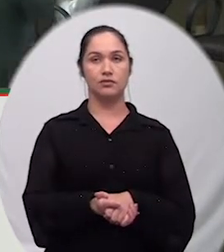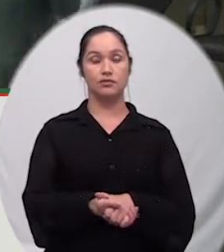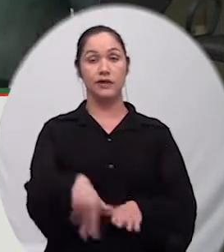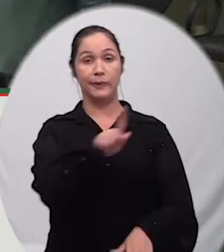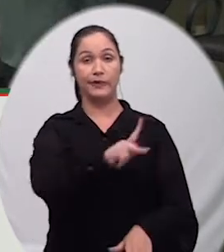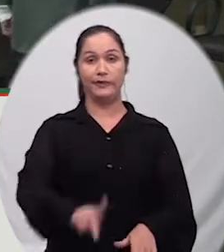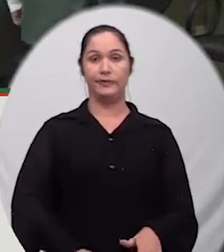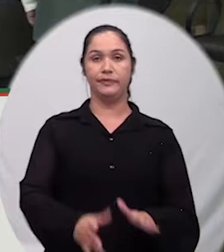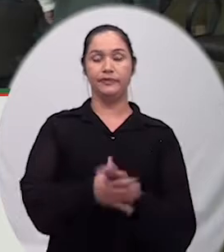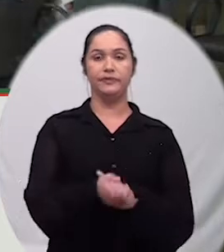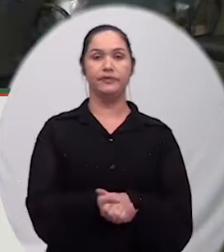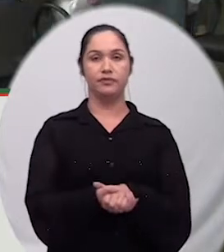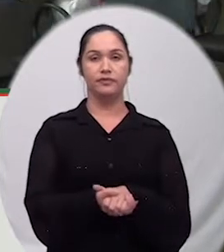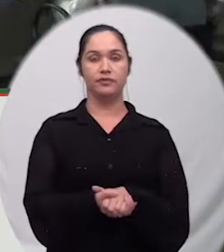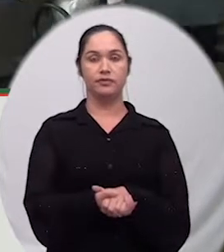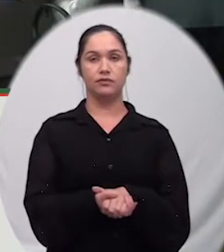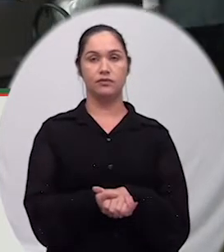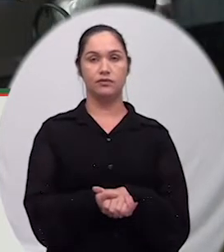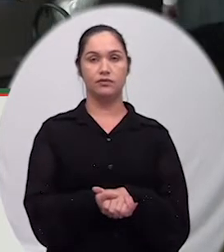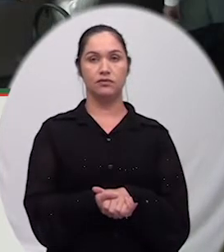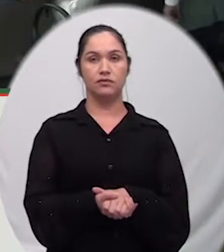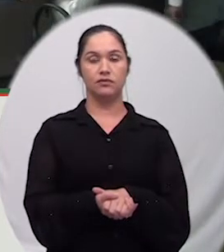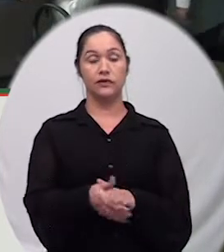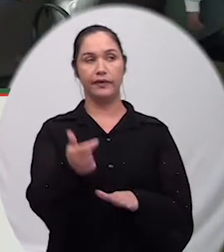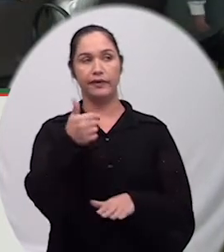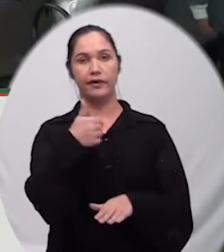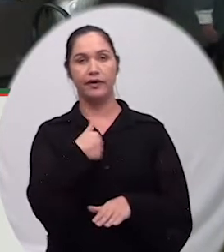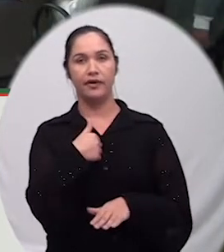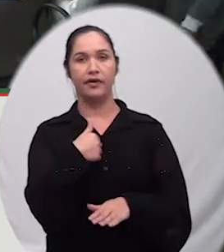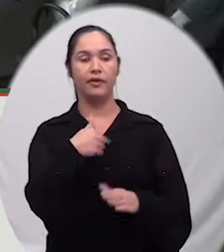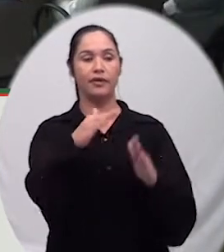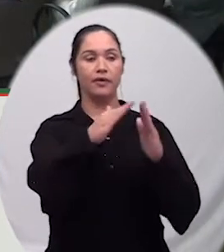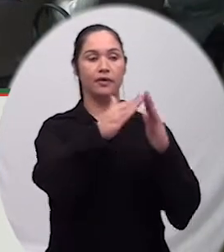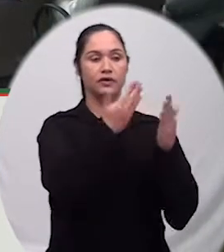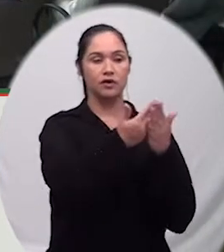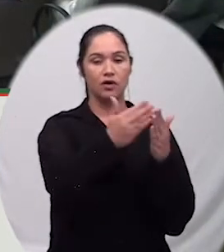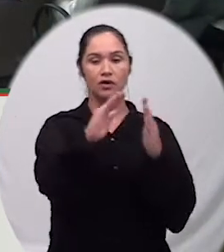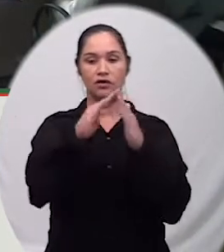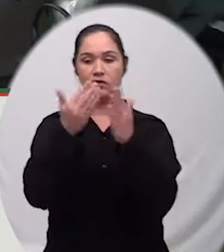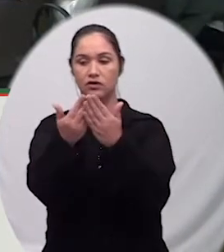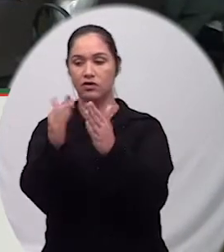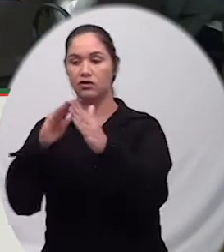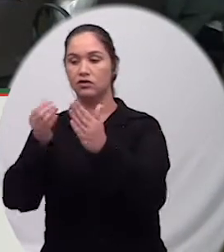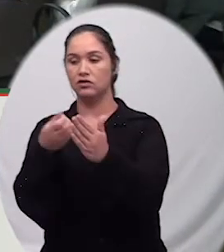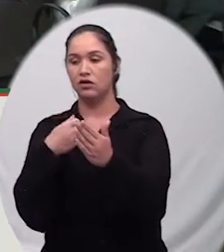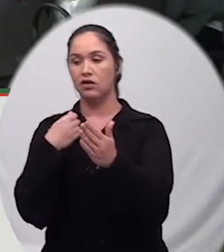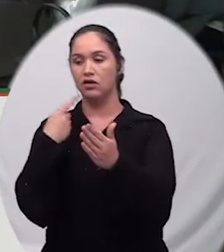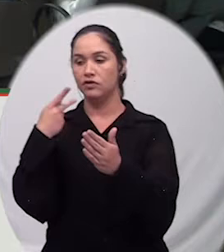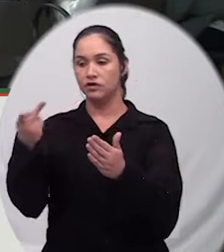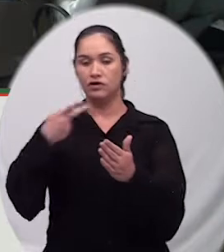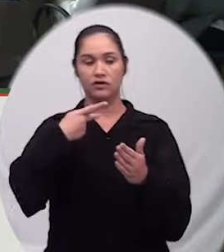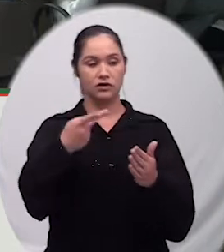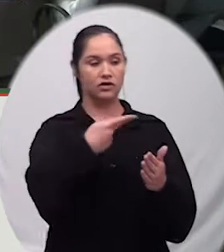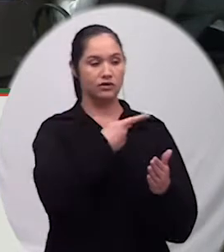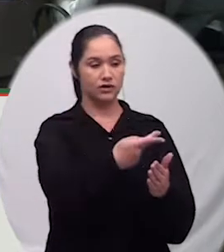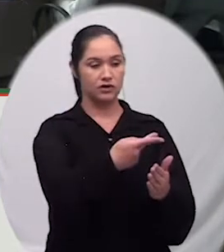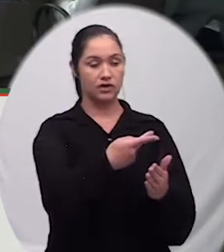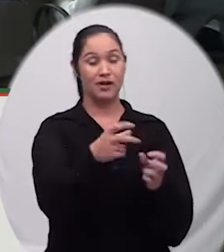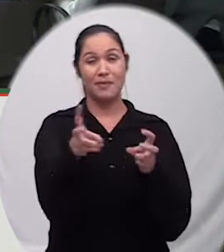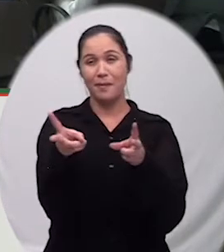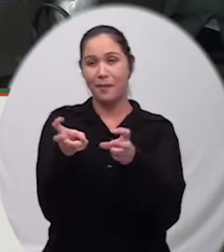Senhor presidente, tenho visitado algumas escolas e tenho visto, alguns problemas na sua